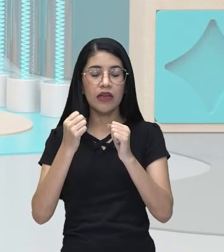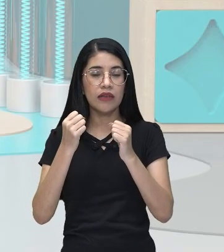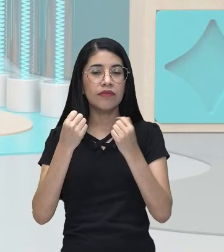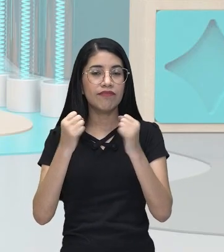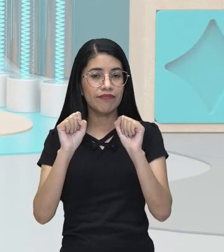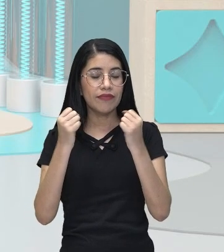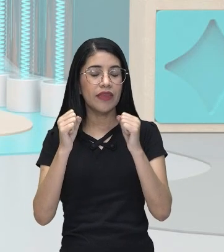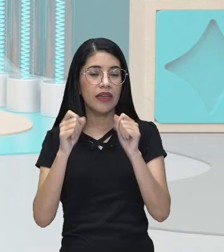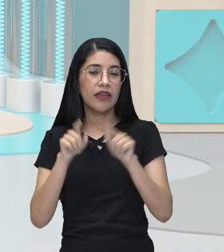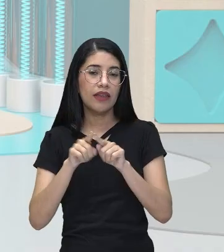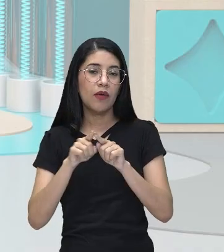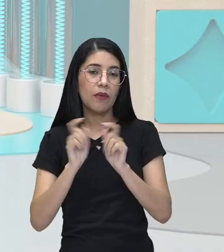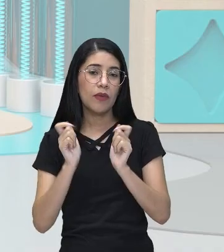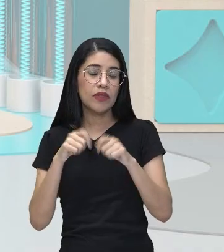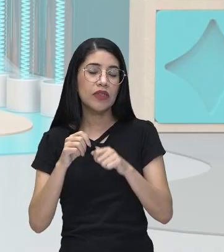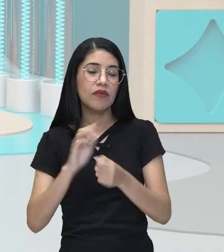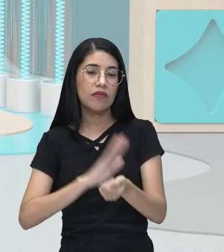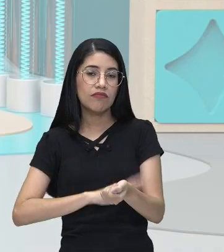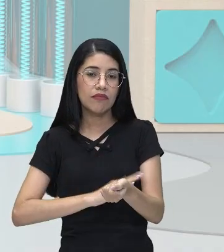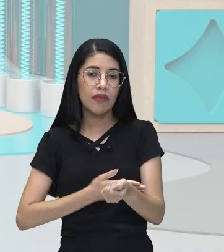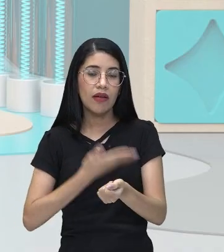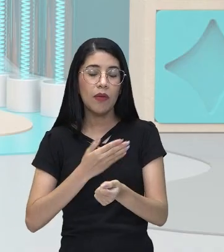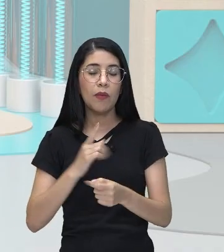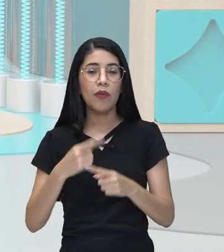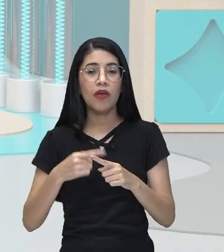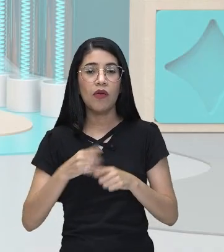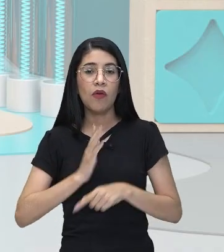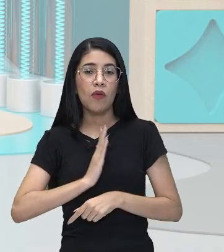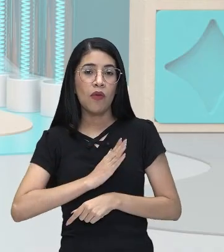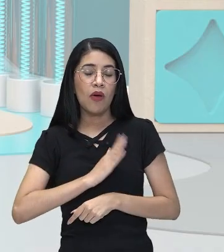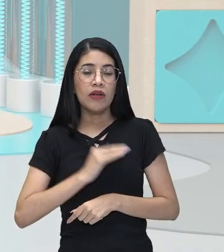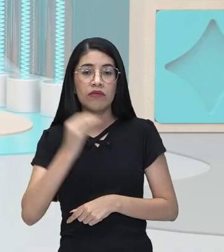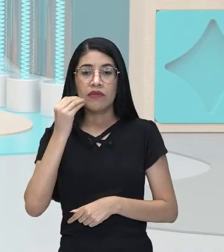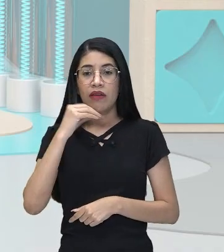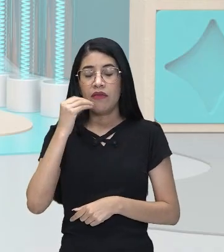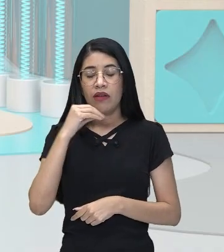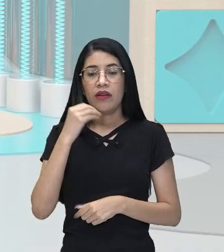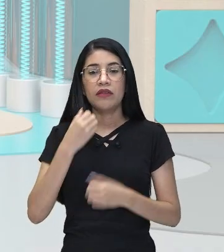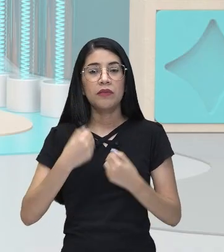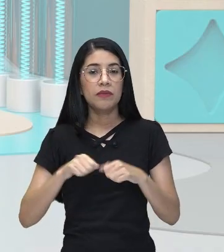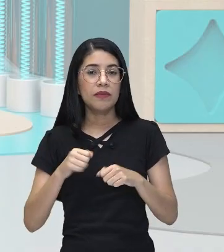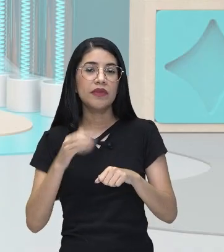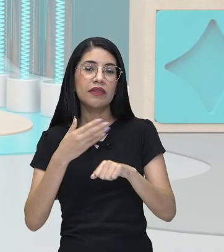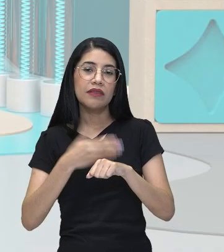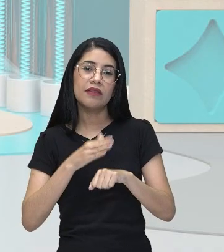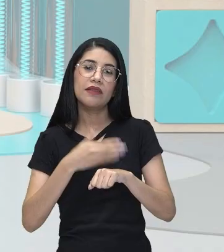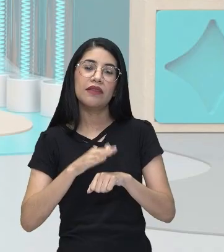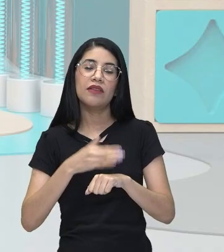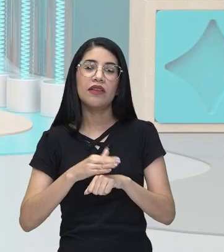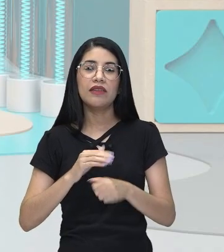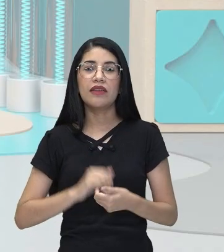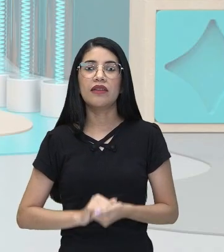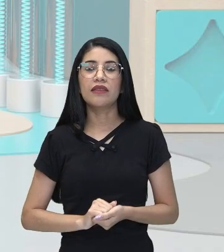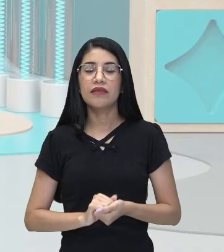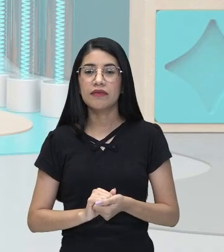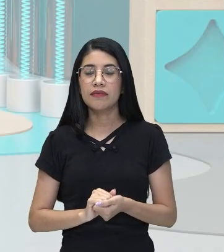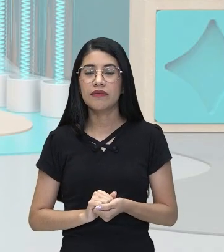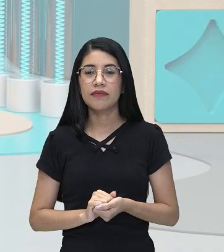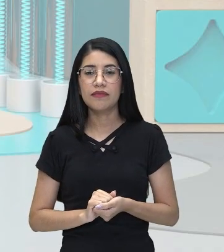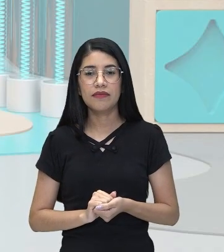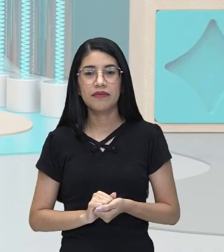ser hipertensa é muito grande, porque o seu coração é um coração fraco. Beleza? Então, vamos começar a praticar a atividade